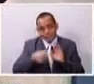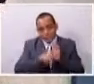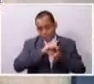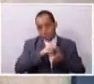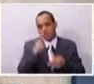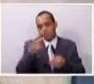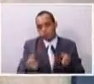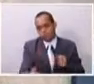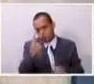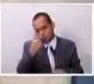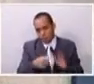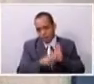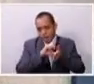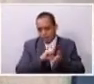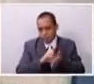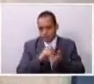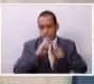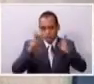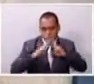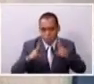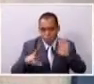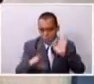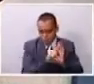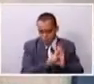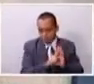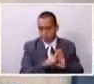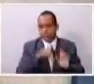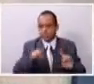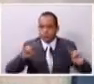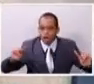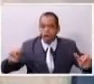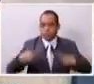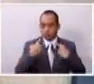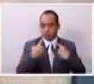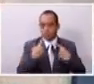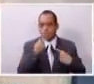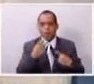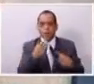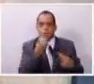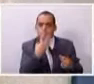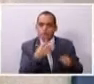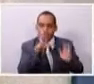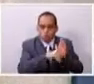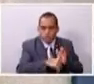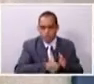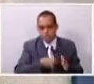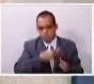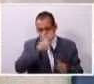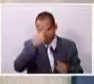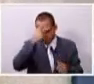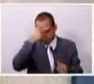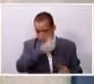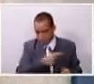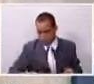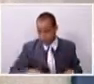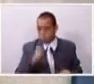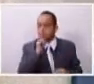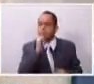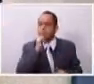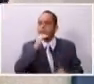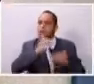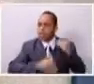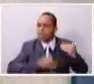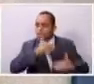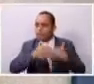antes de criticar qualquer agente da lei, porque isso é uma afronta, isso valoriza o crime, isso faz com que, senhor presidente, daqui para